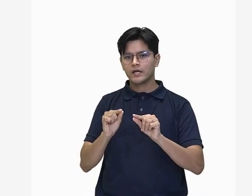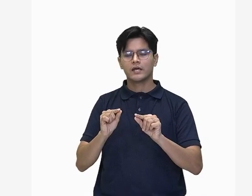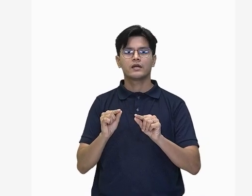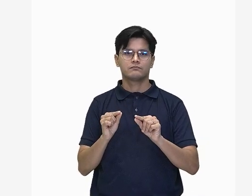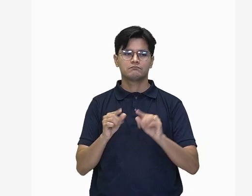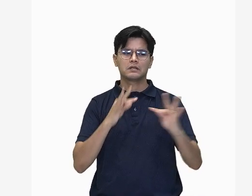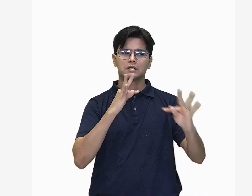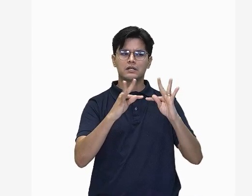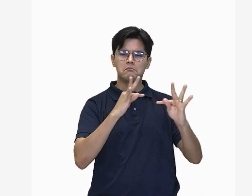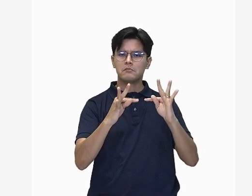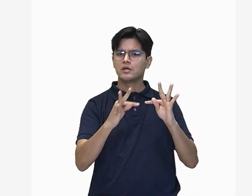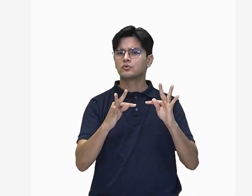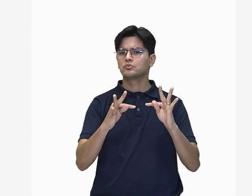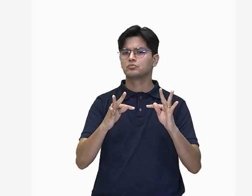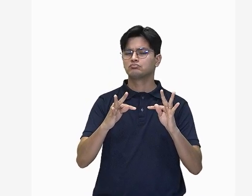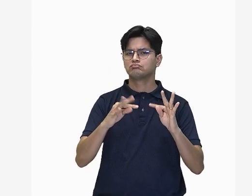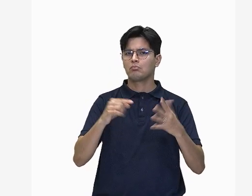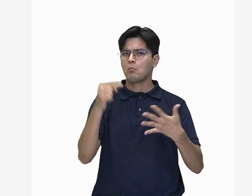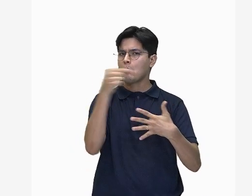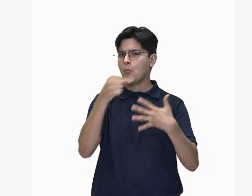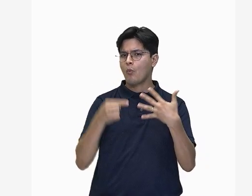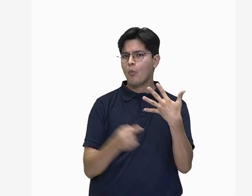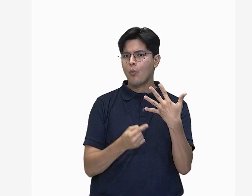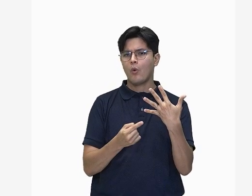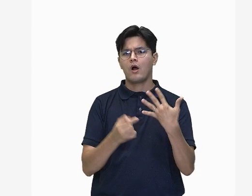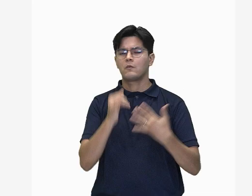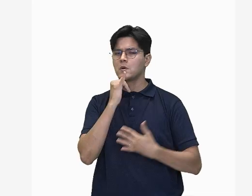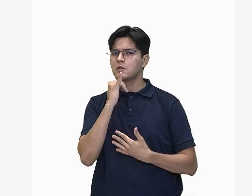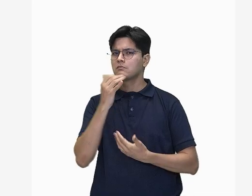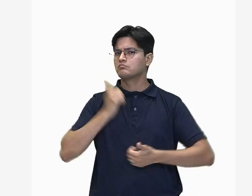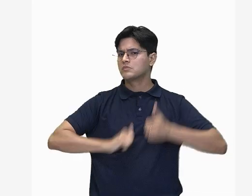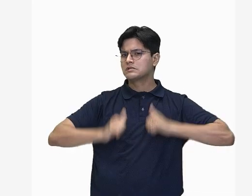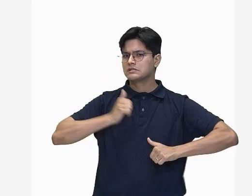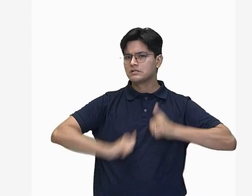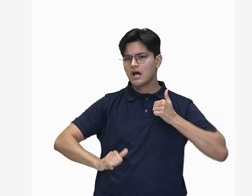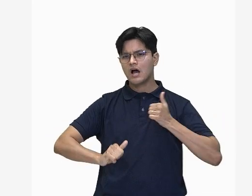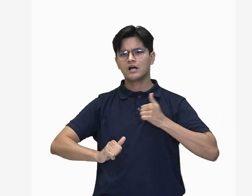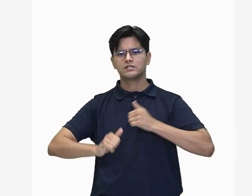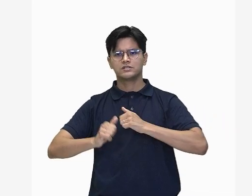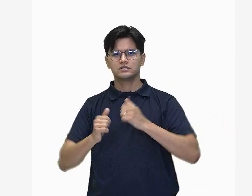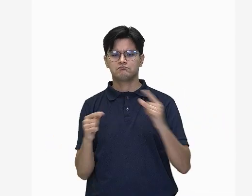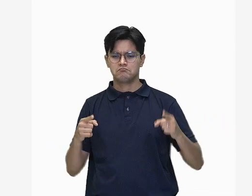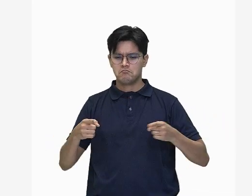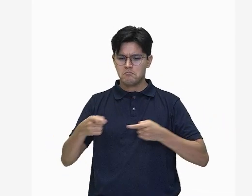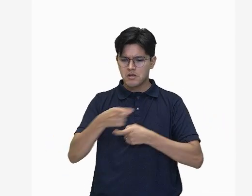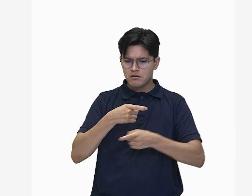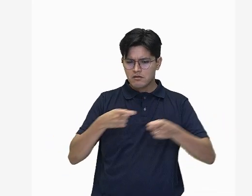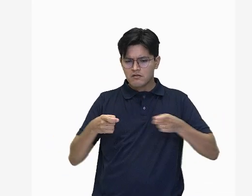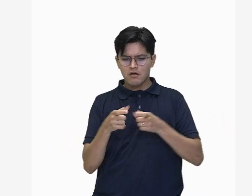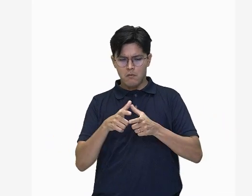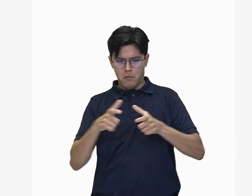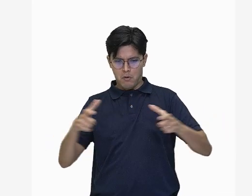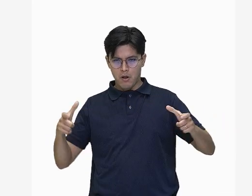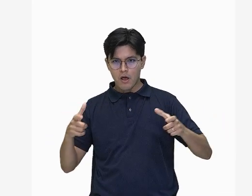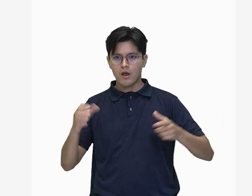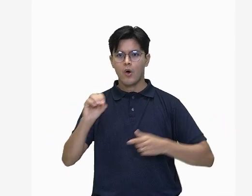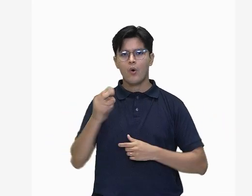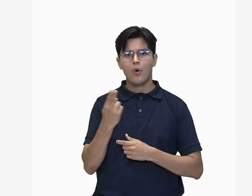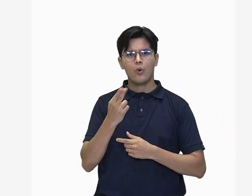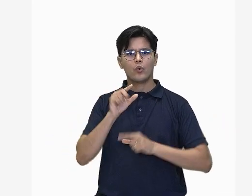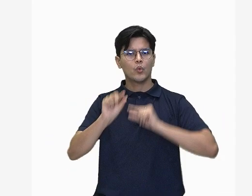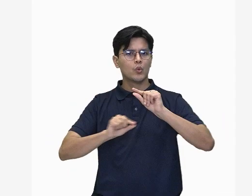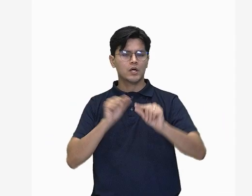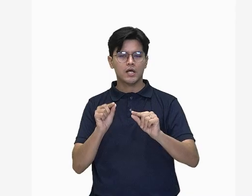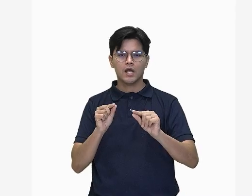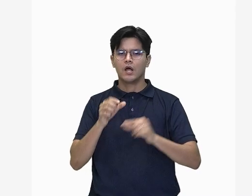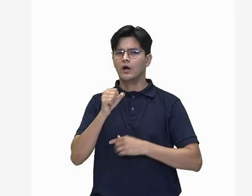infecções, tosse, dispneia, ansiedade até, né, distúrbio do sono. Então é importante você entender